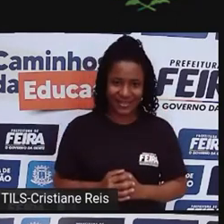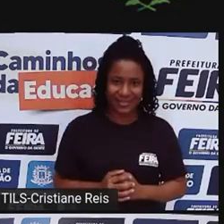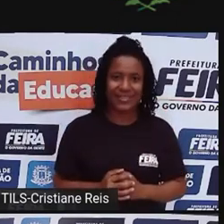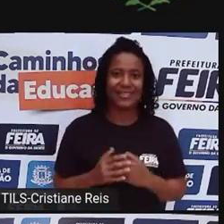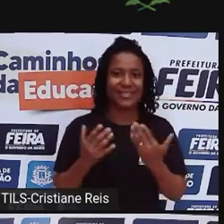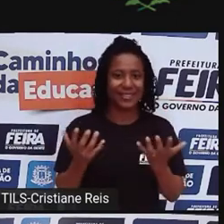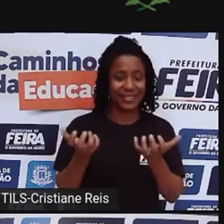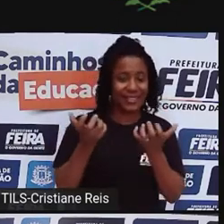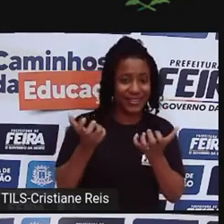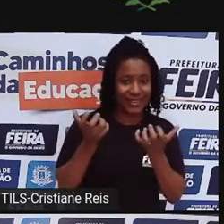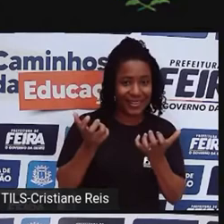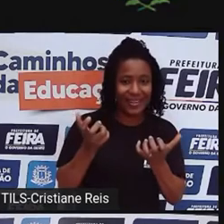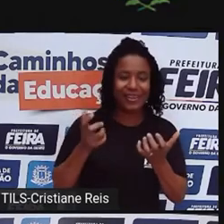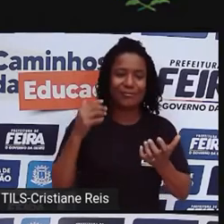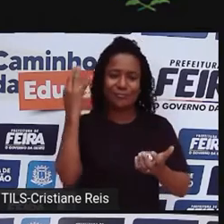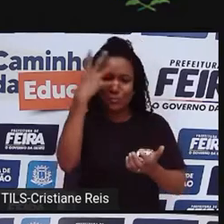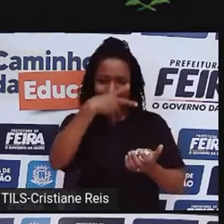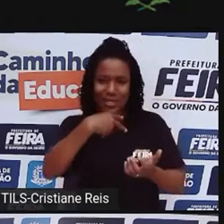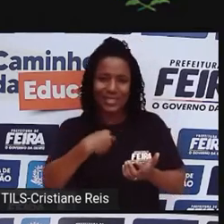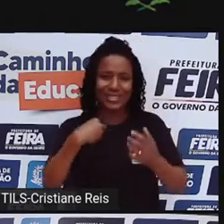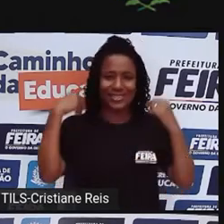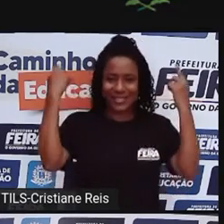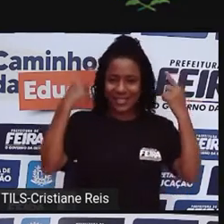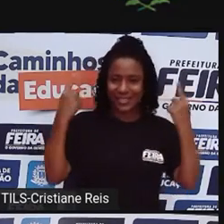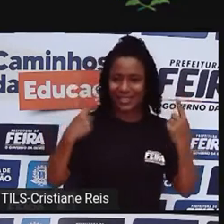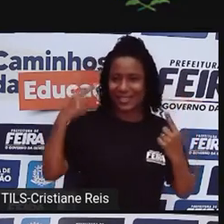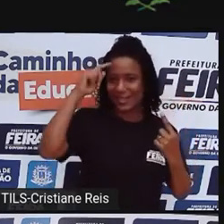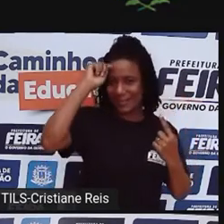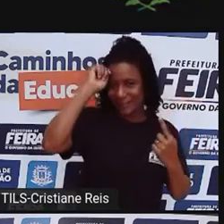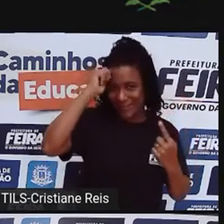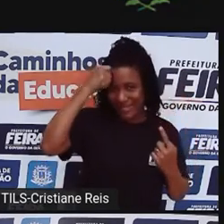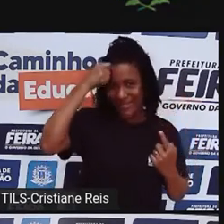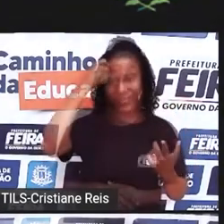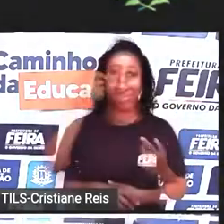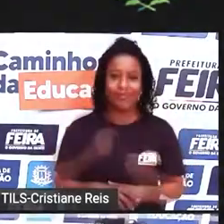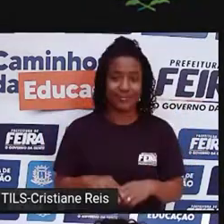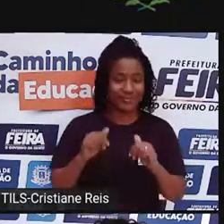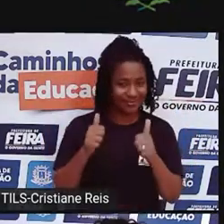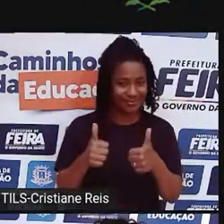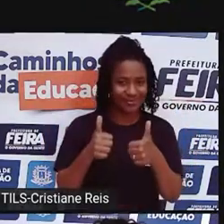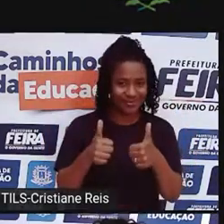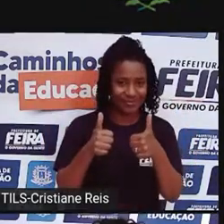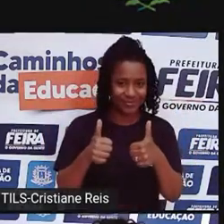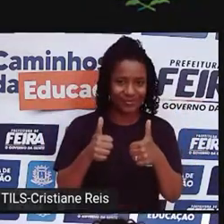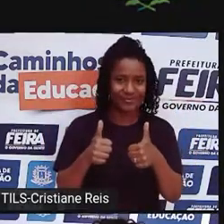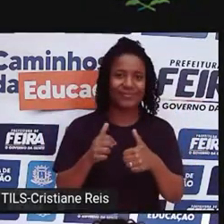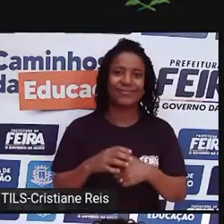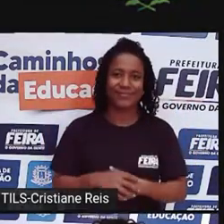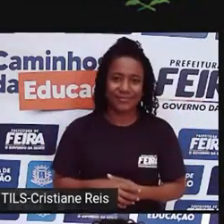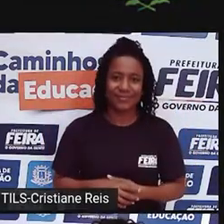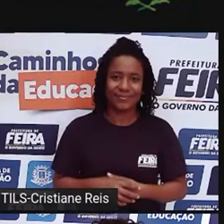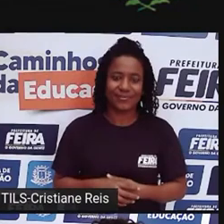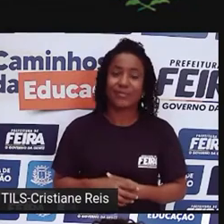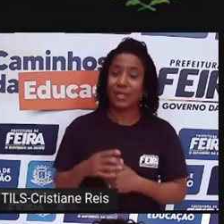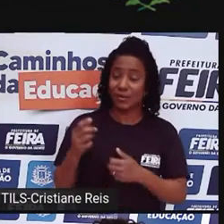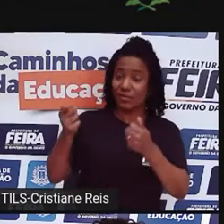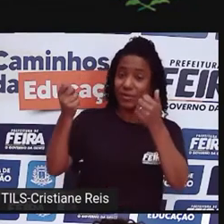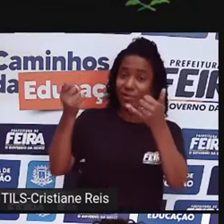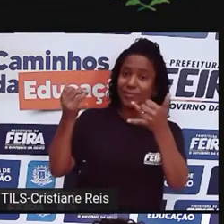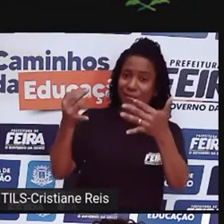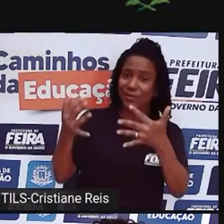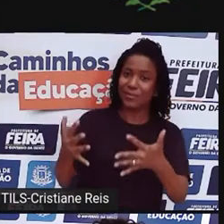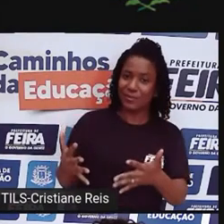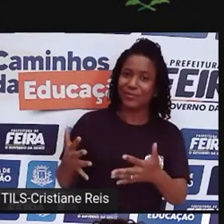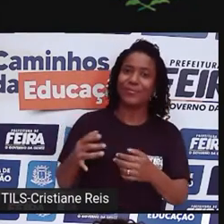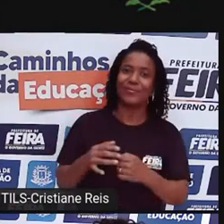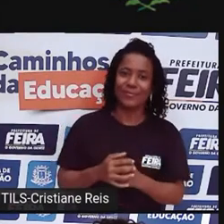sua beleza, assumir aquele black maravilhoso. Pegando esse gancho que você falou aí, Esther,